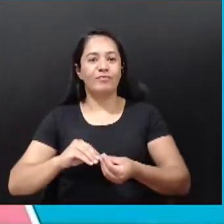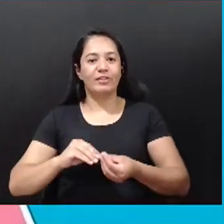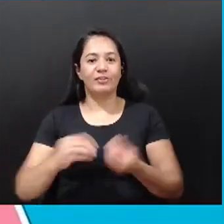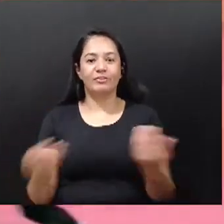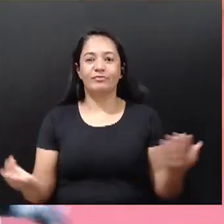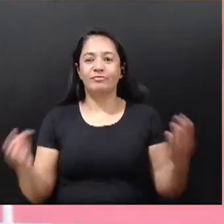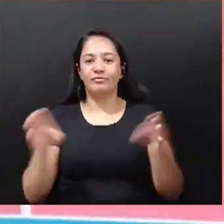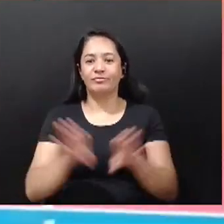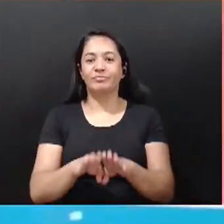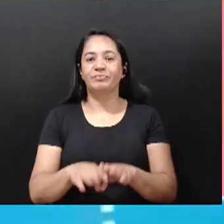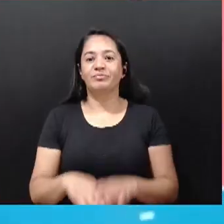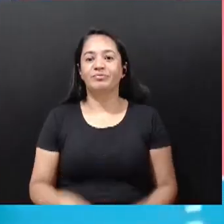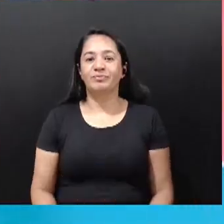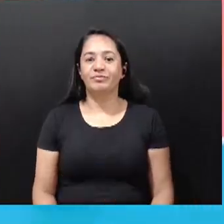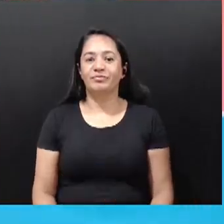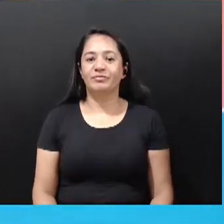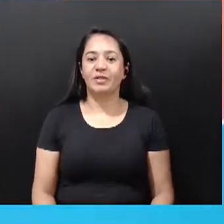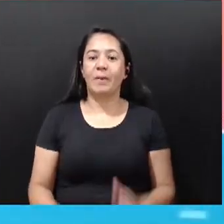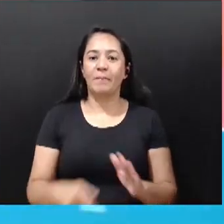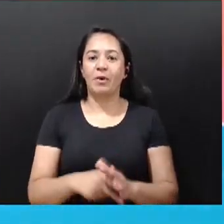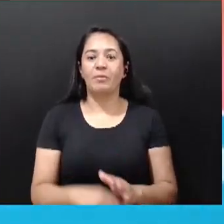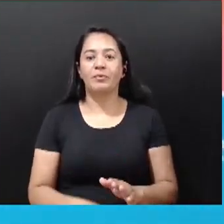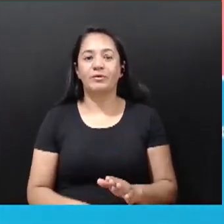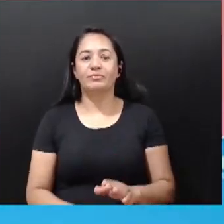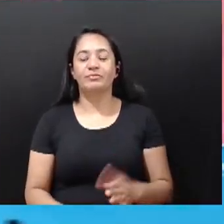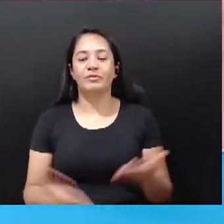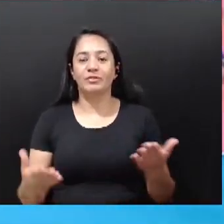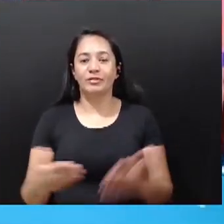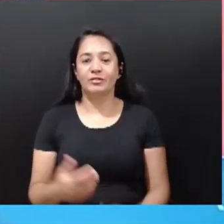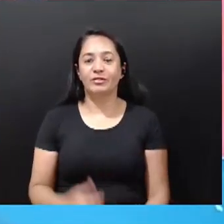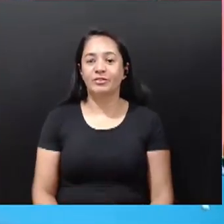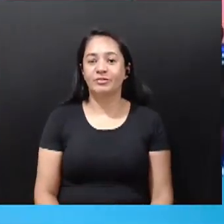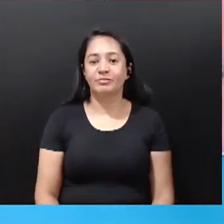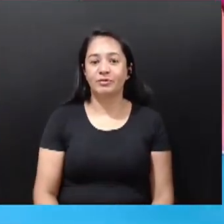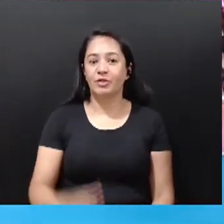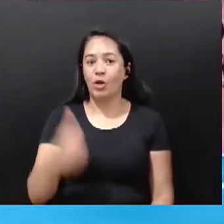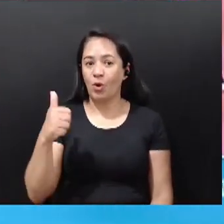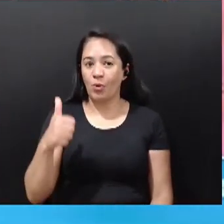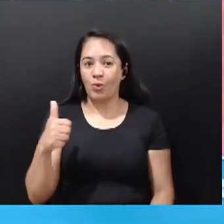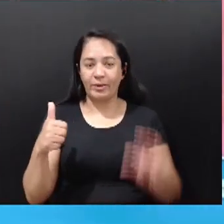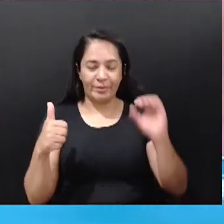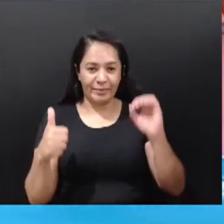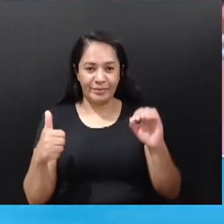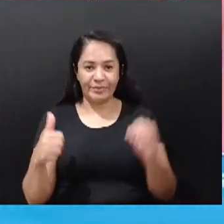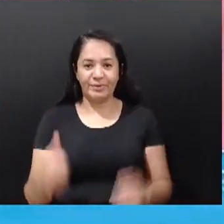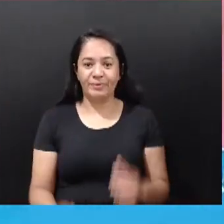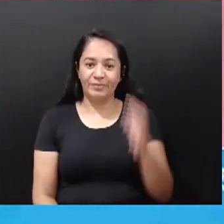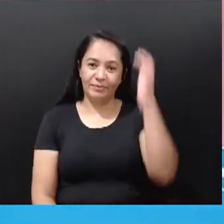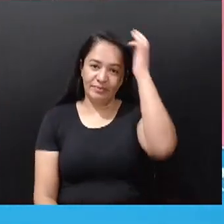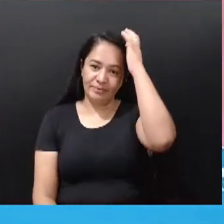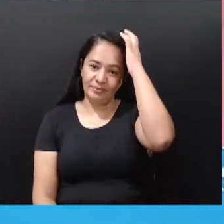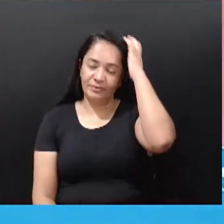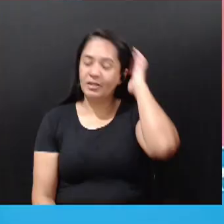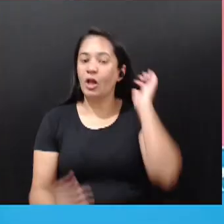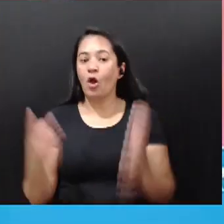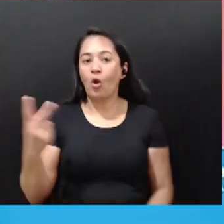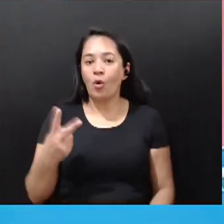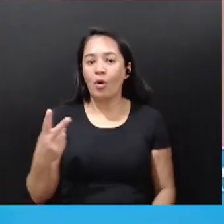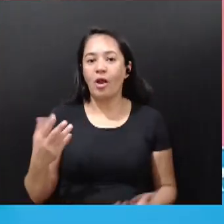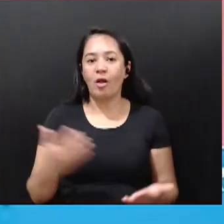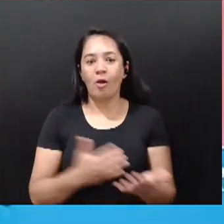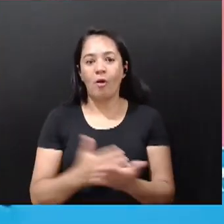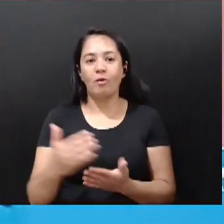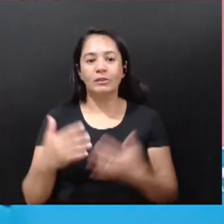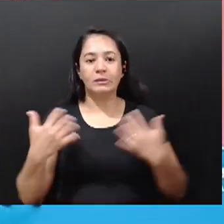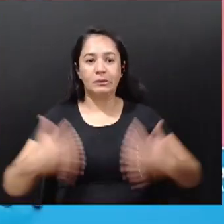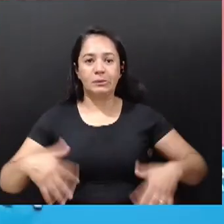de Suzano. Então, 7-0. Veio o segundo set e a partir daí,